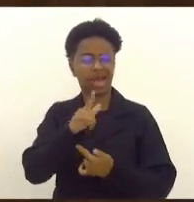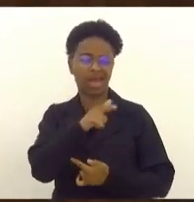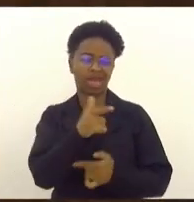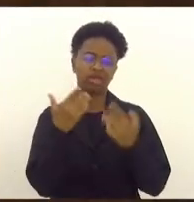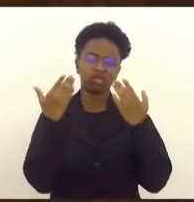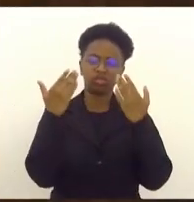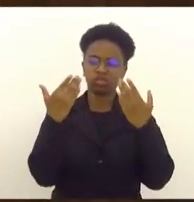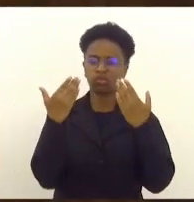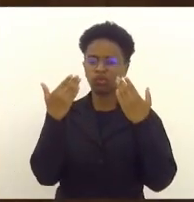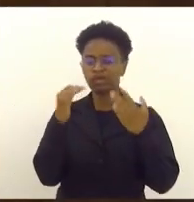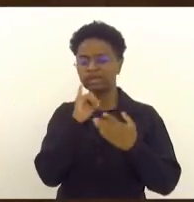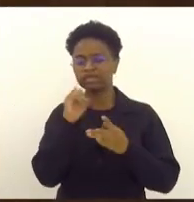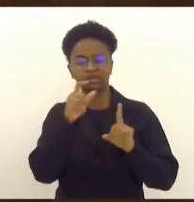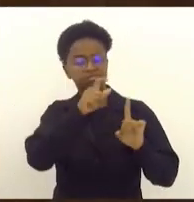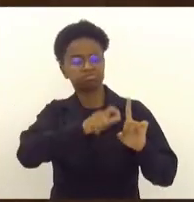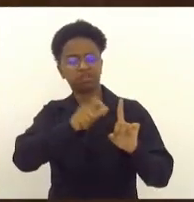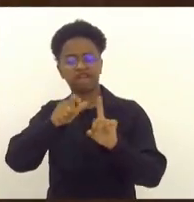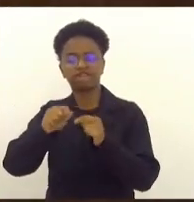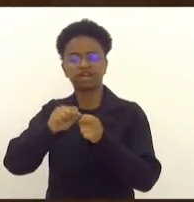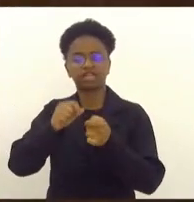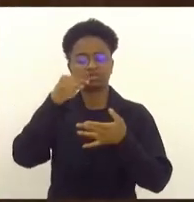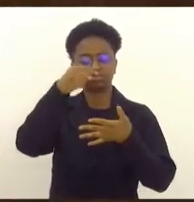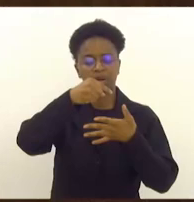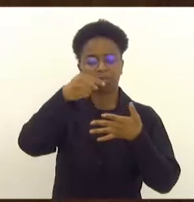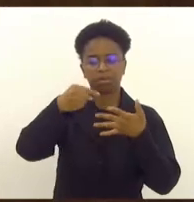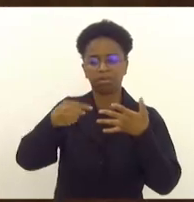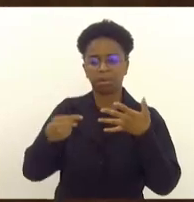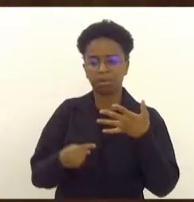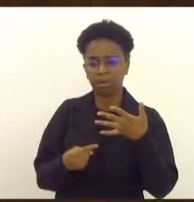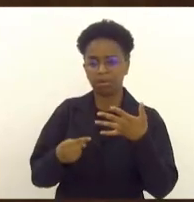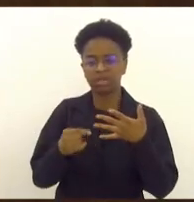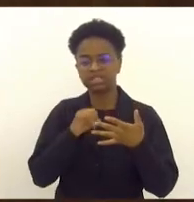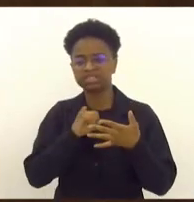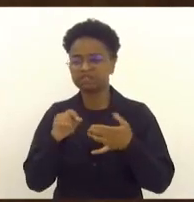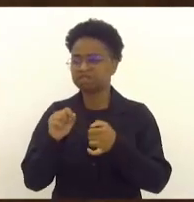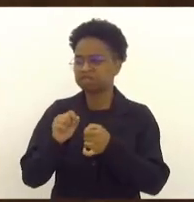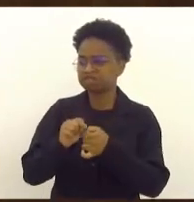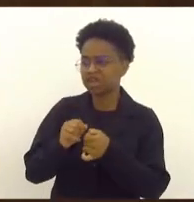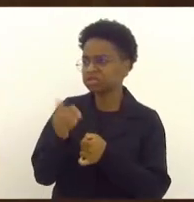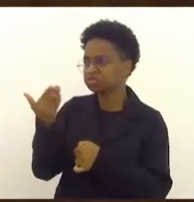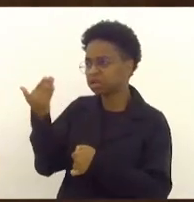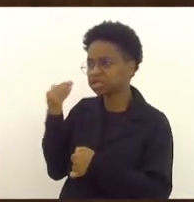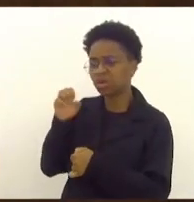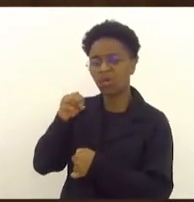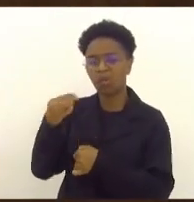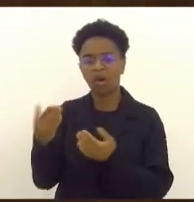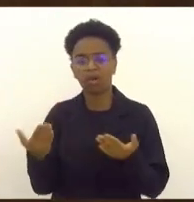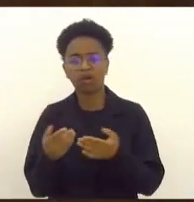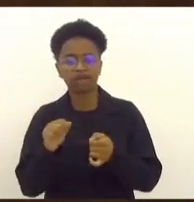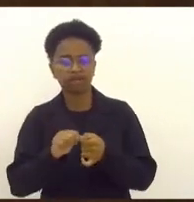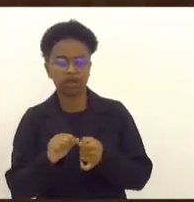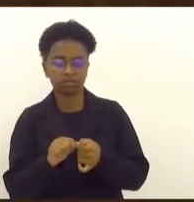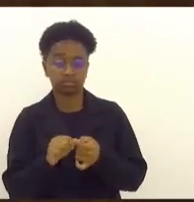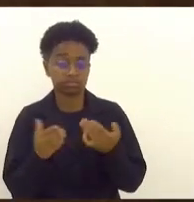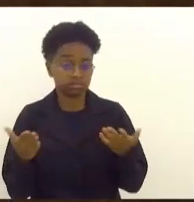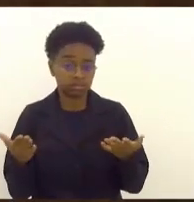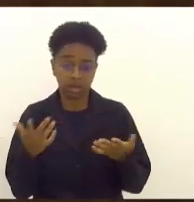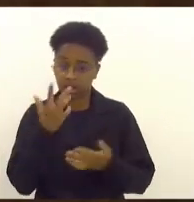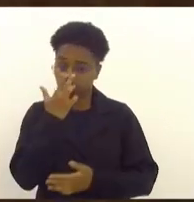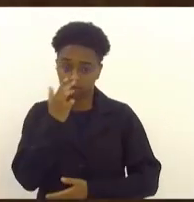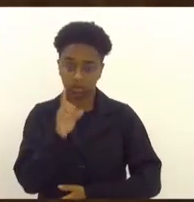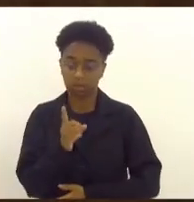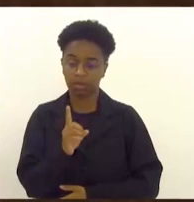se o cidadão faz isso faz aquilo se fez ou deixou de fazer não me